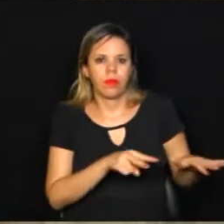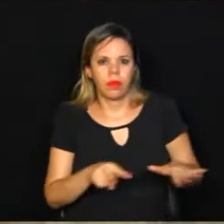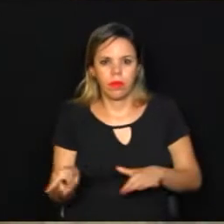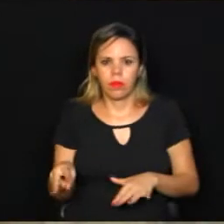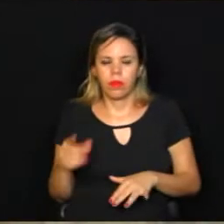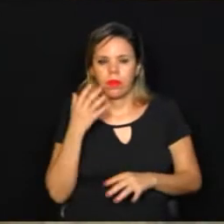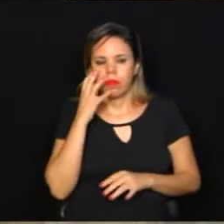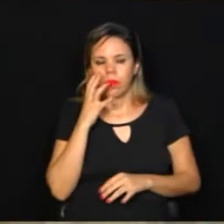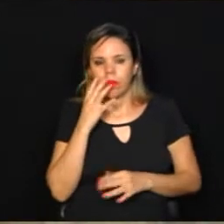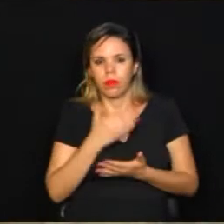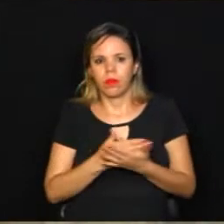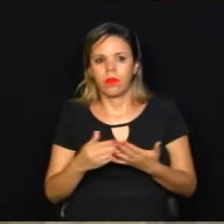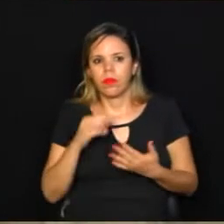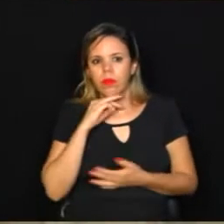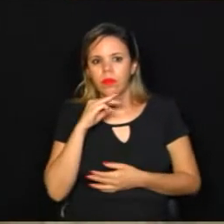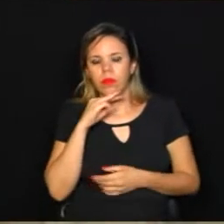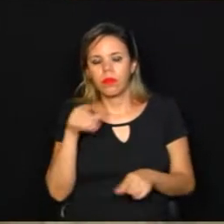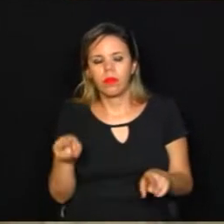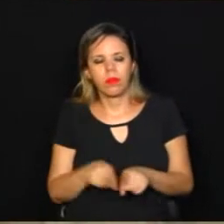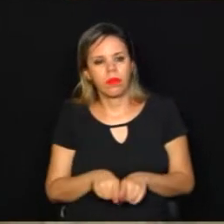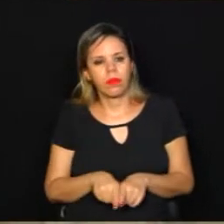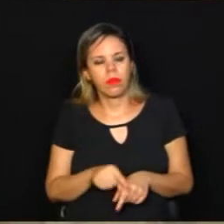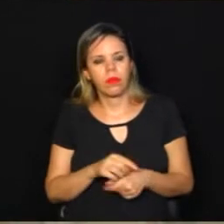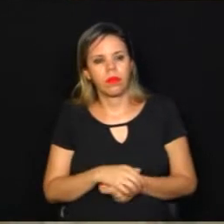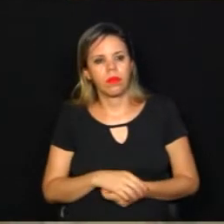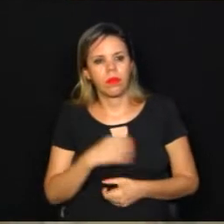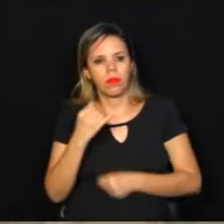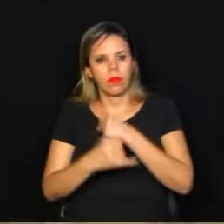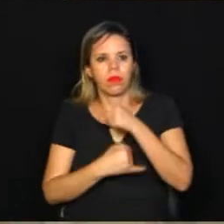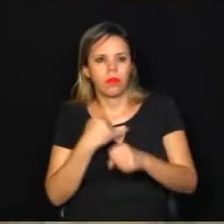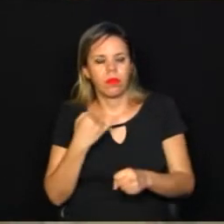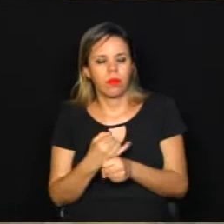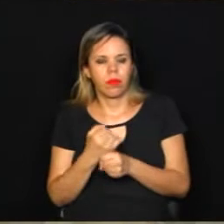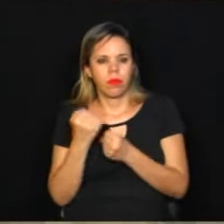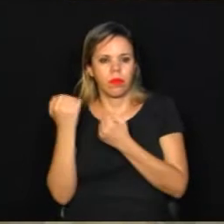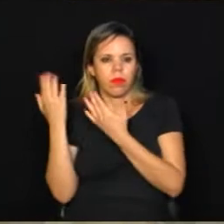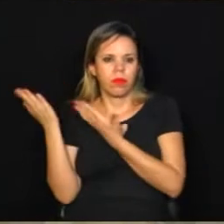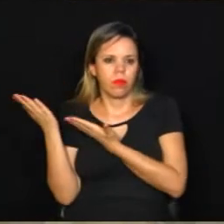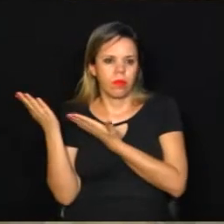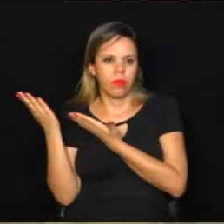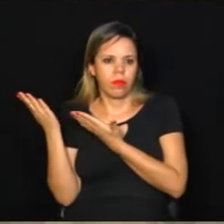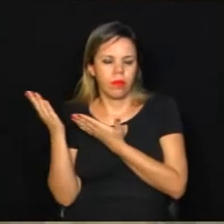fevereiro, comecinho de março também, Gabriel. Lembrando que o site